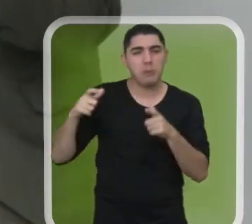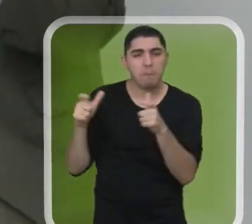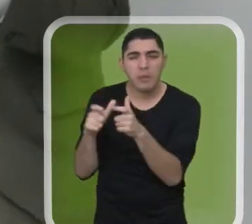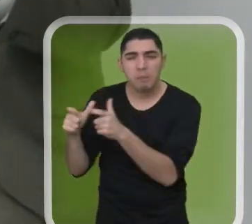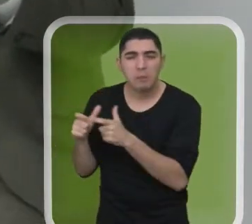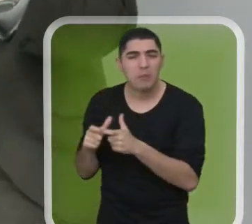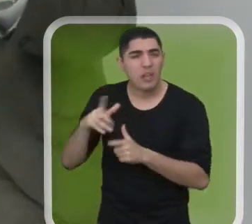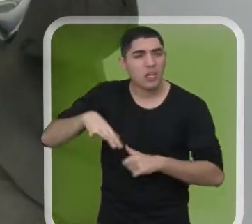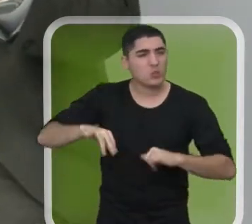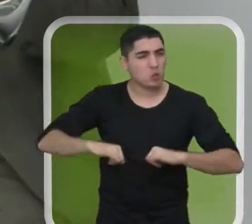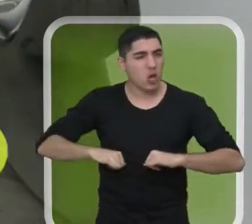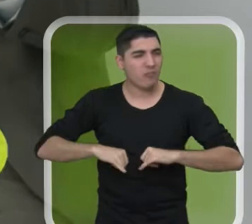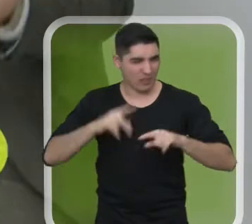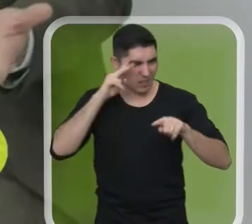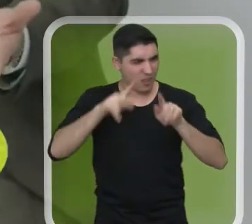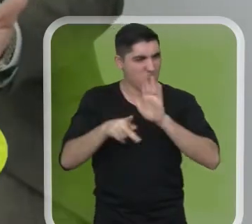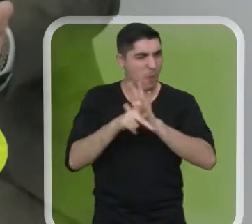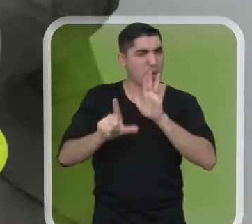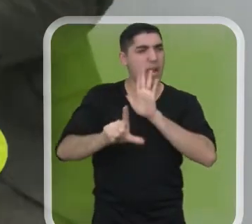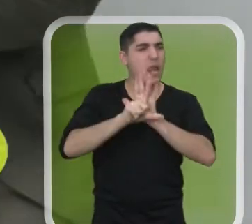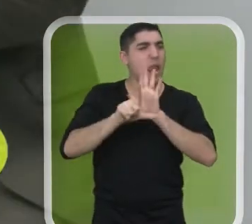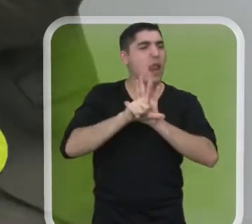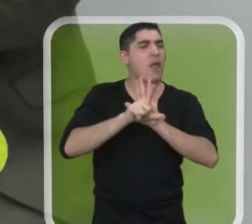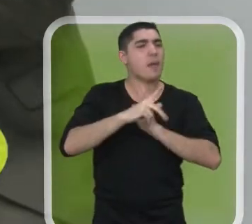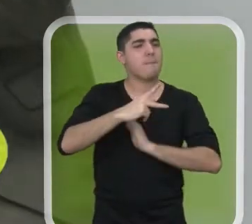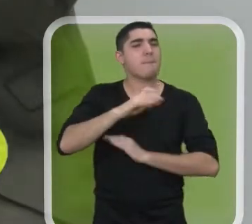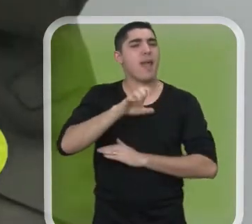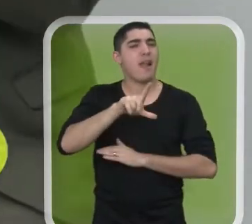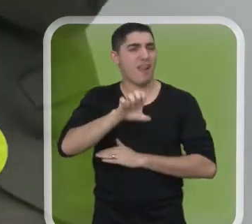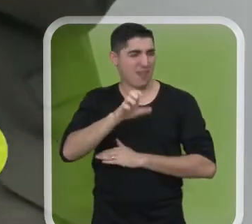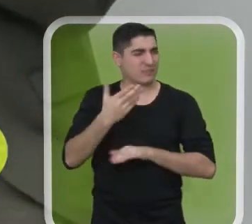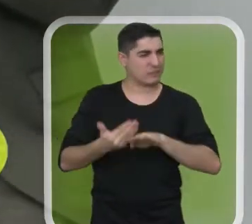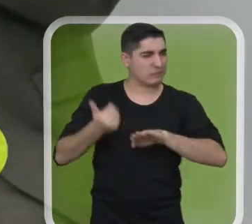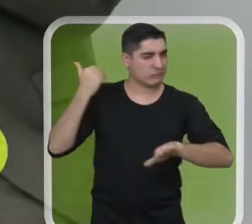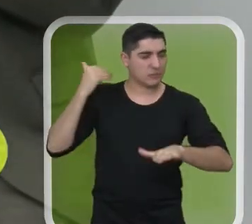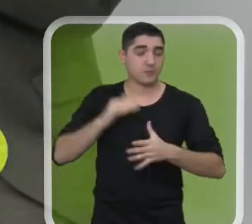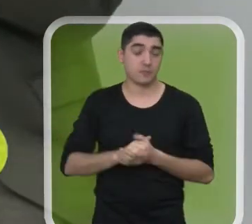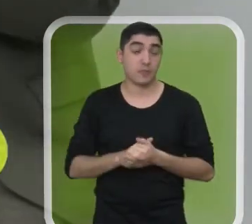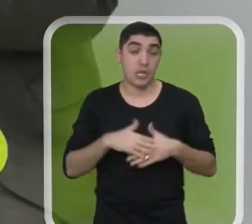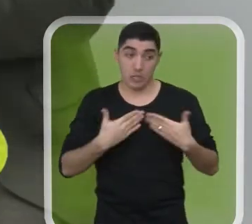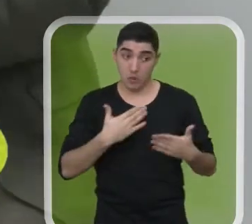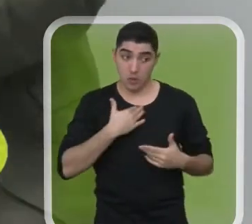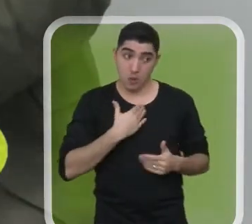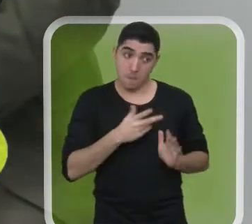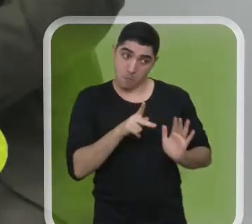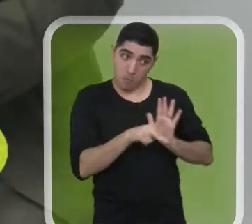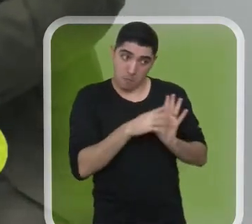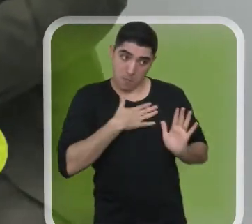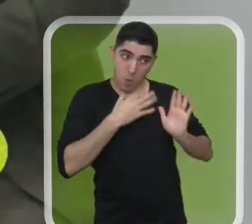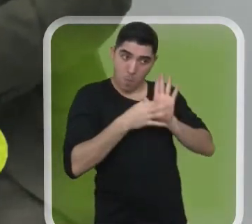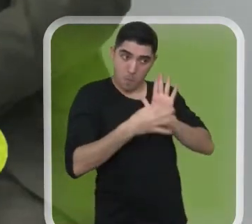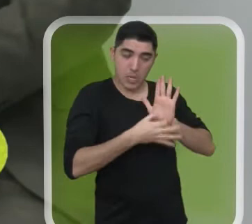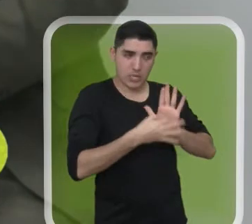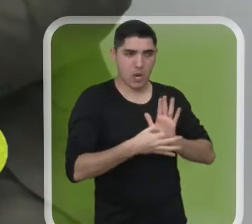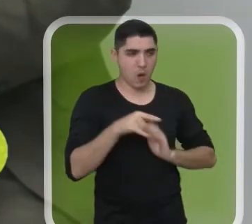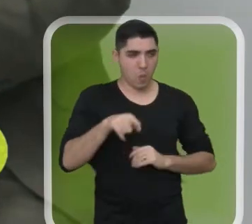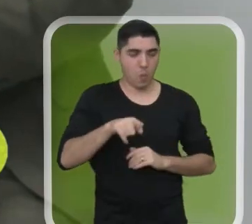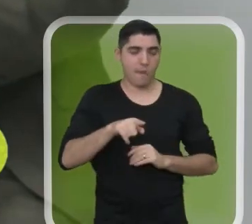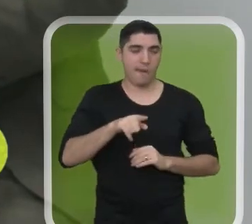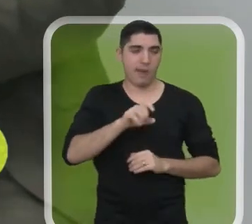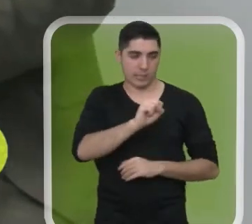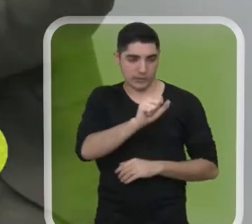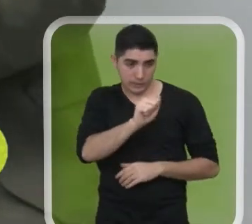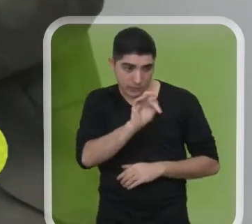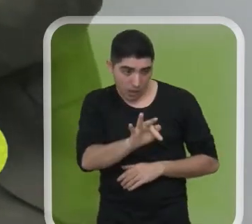atrás, a Lei Pelé, isso, sofreram muito. E eu acho que a SAF, essa é a minha interpretação sobre a lei, acho que a SAF ela vem meio